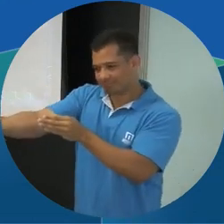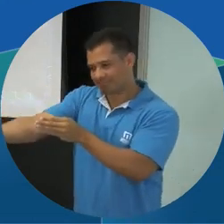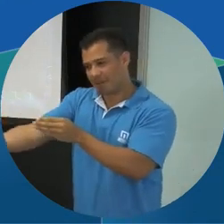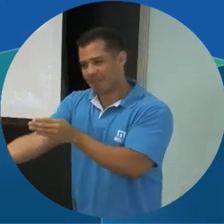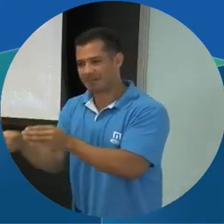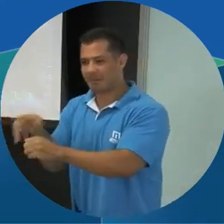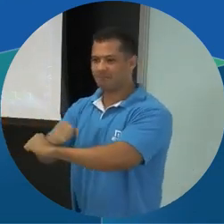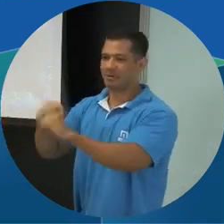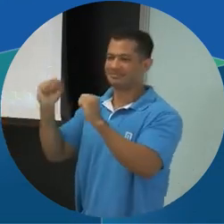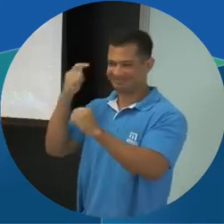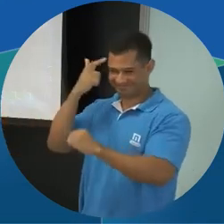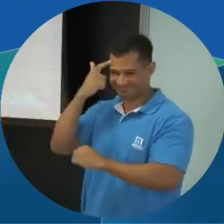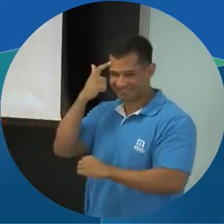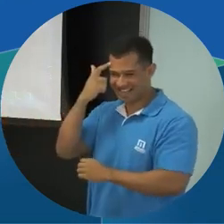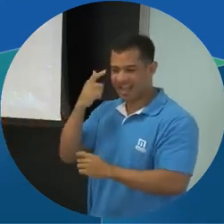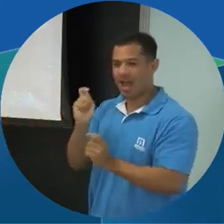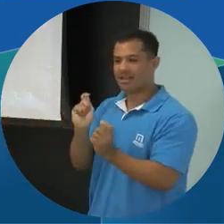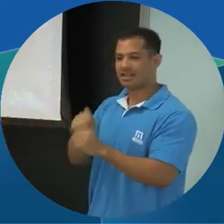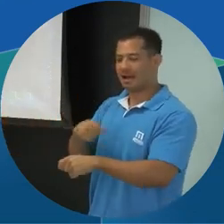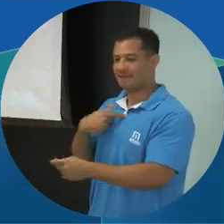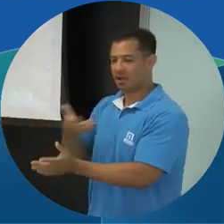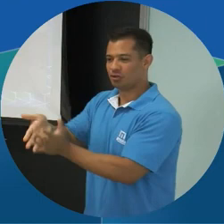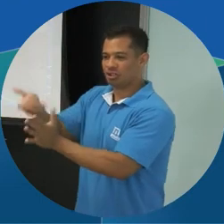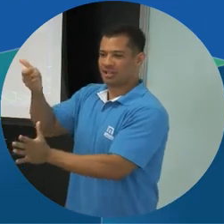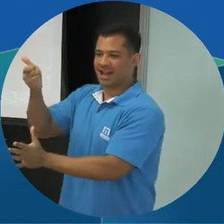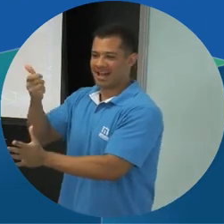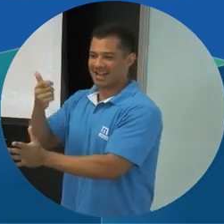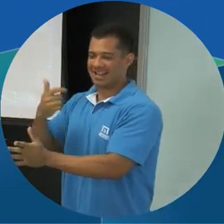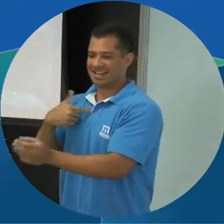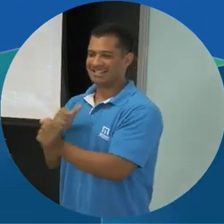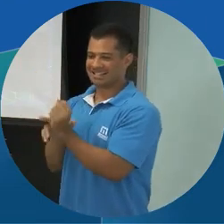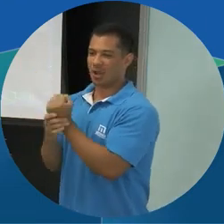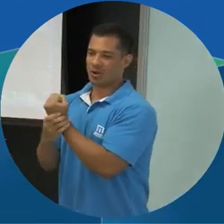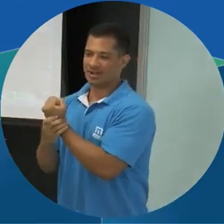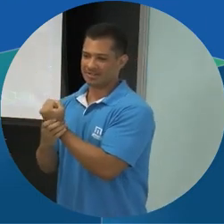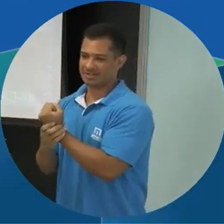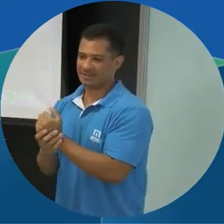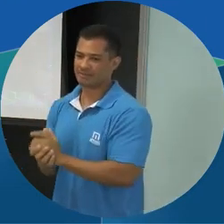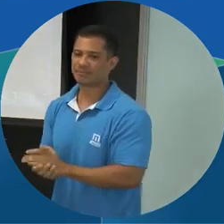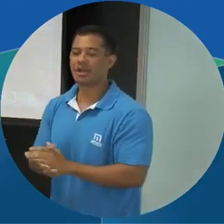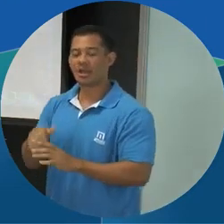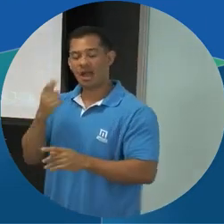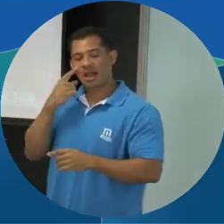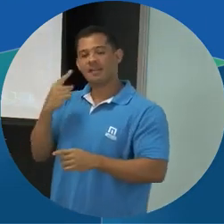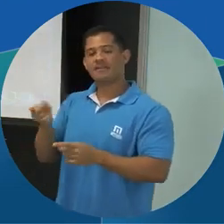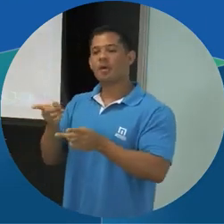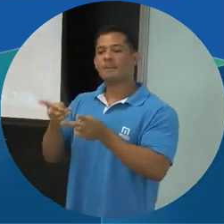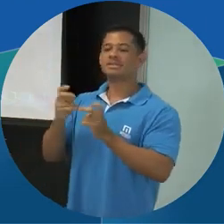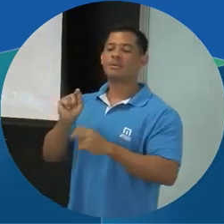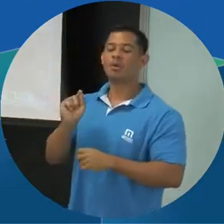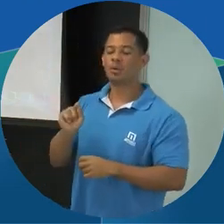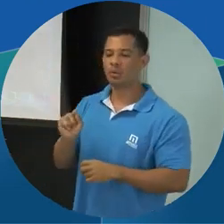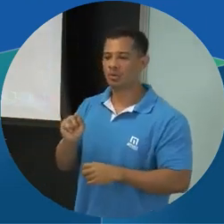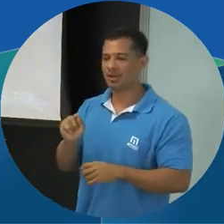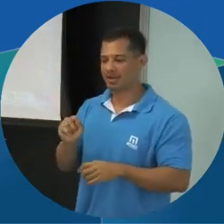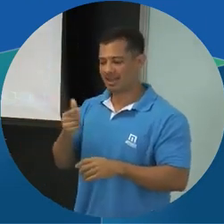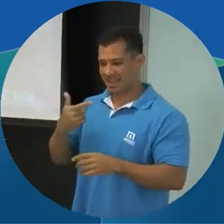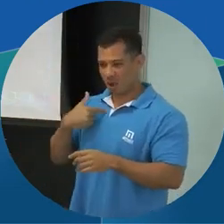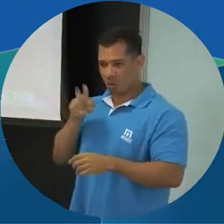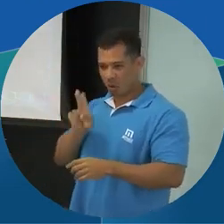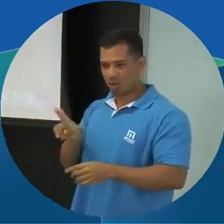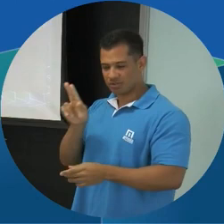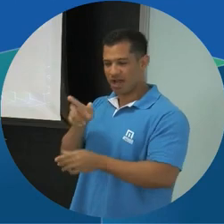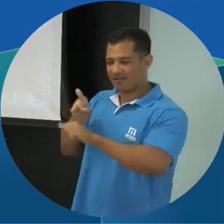Posteriormente, eles perceberam que muitas vezes que eles usavam o hidrojato, eles conseguiam fazer remoções